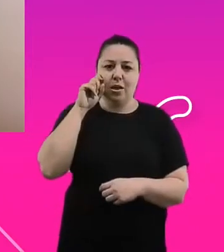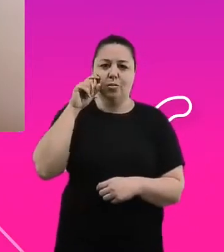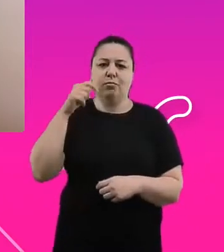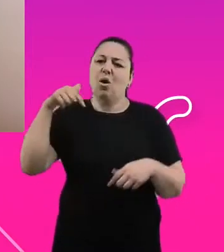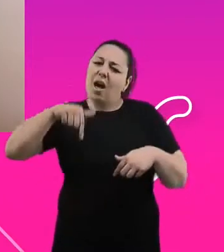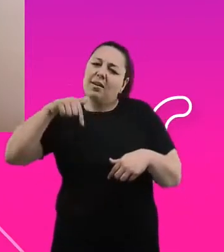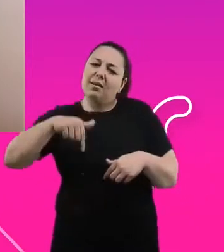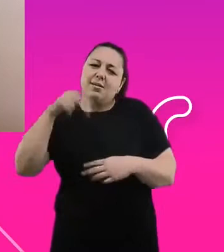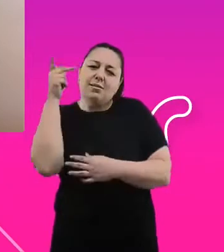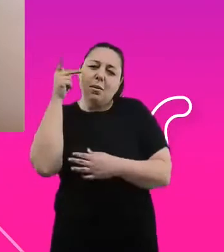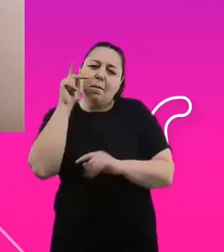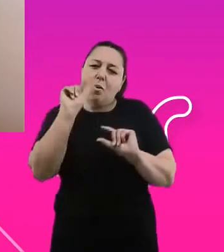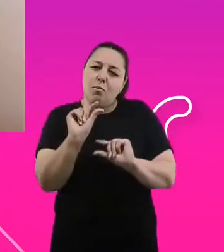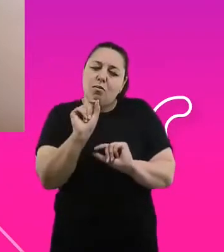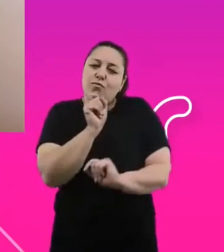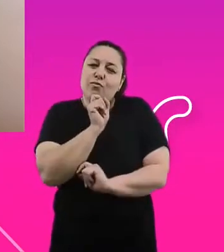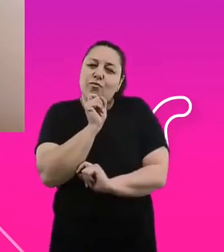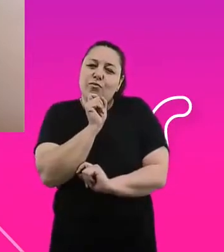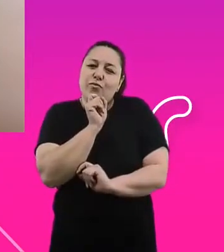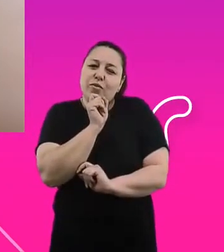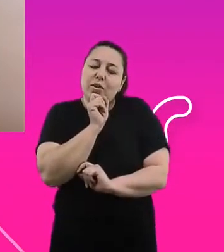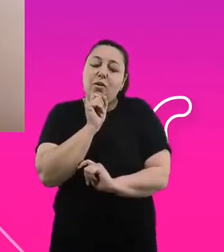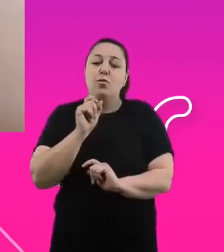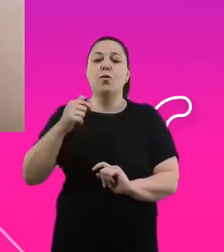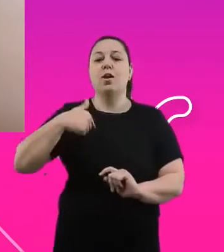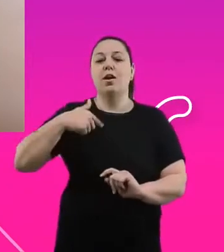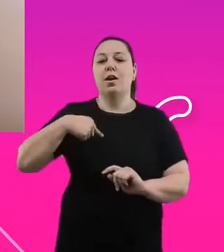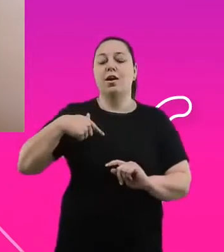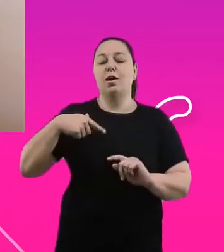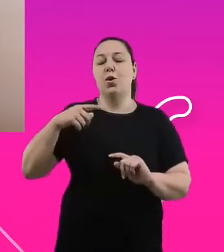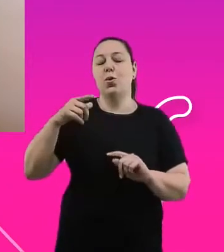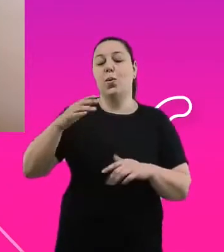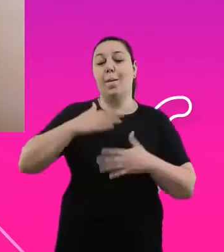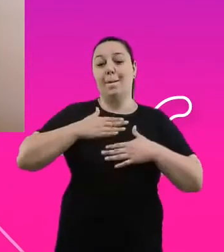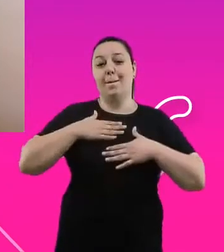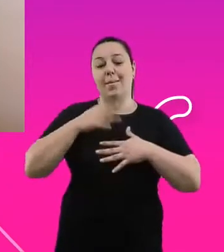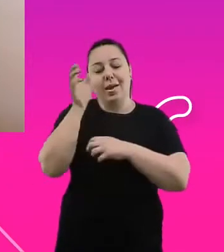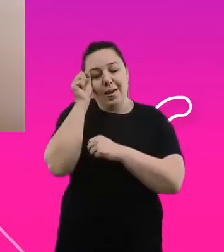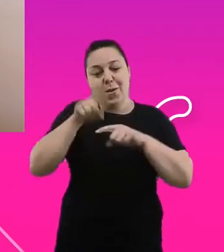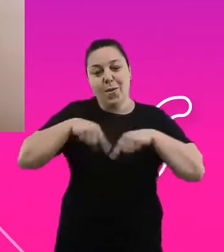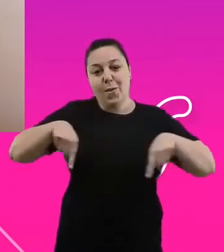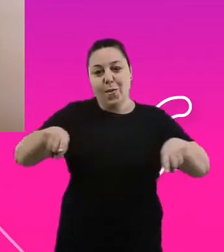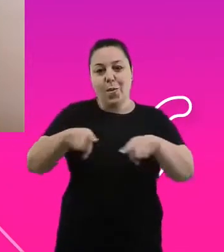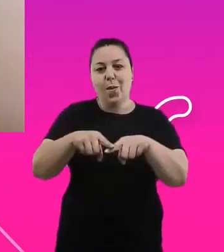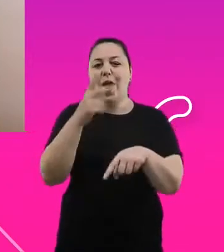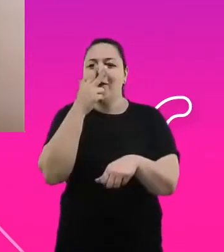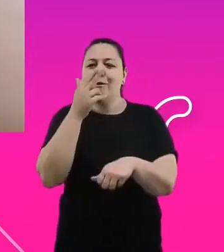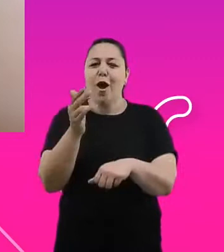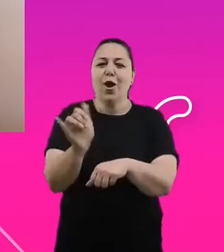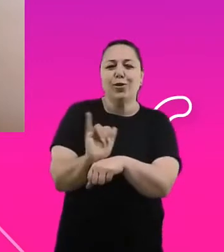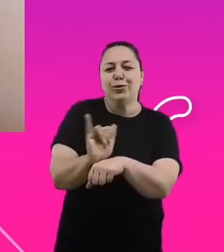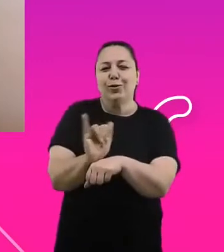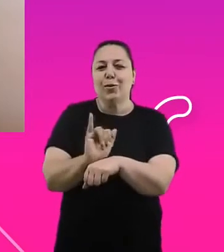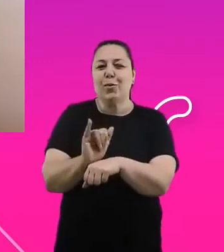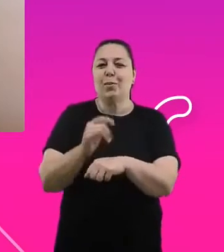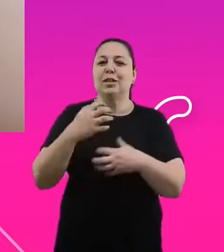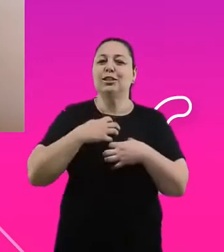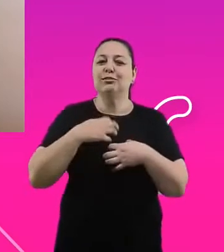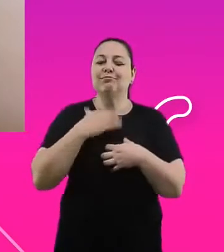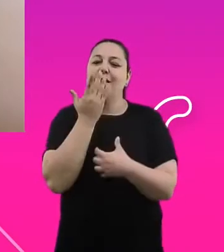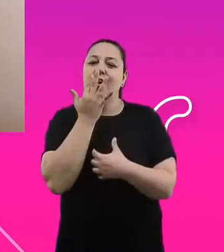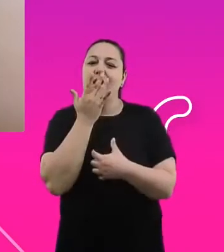quase um quarto de um youtuber, que tem luzes coloridas no fundo e vários bonecos e brinquedos que não dá para